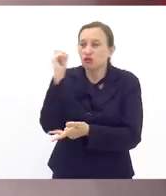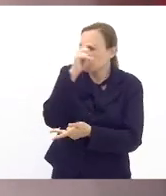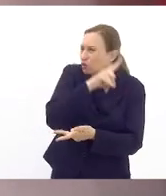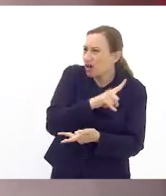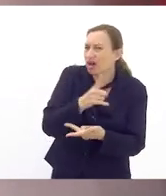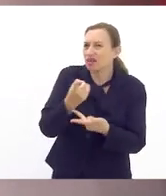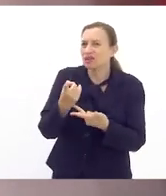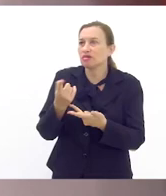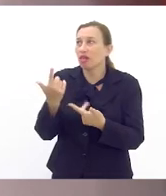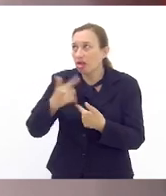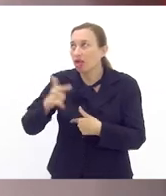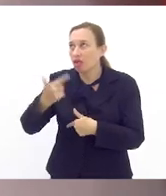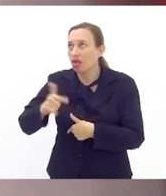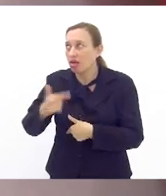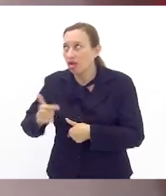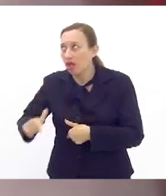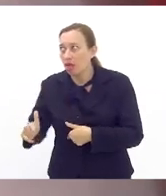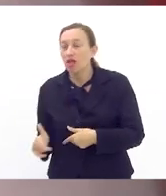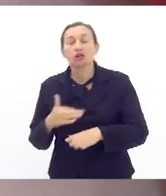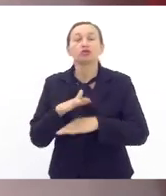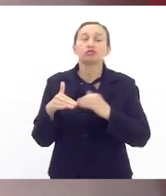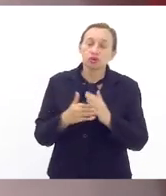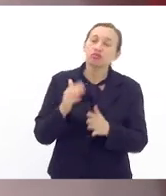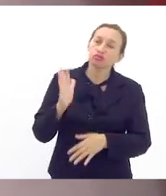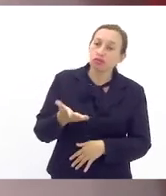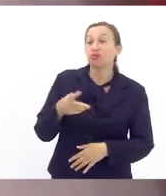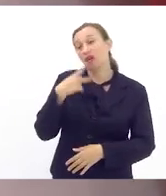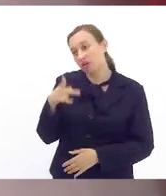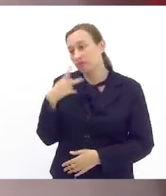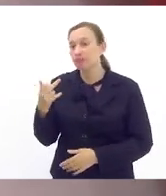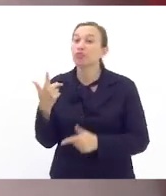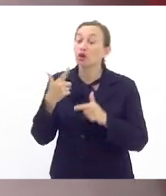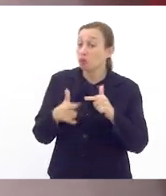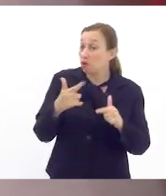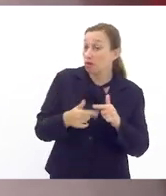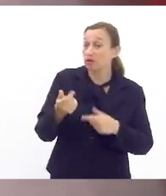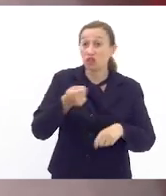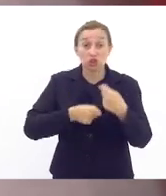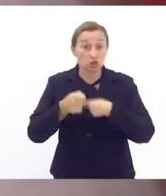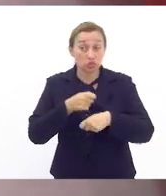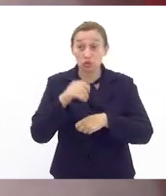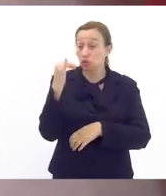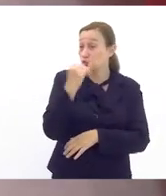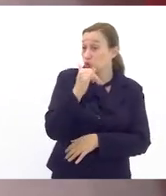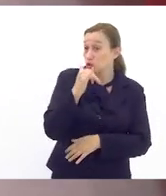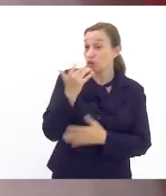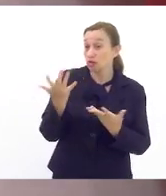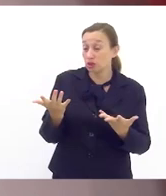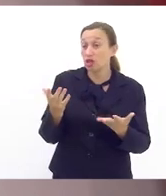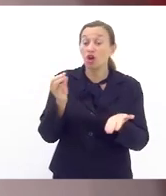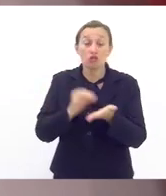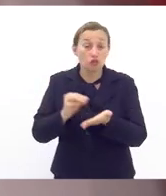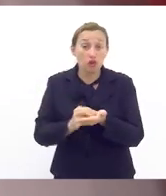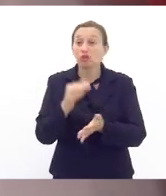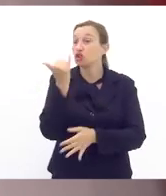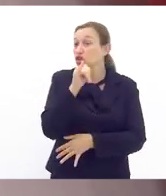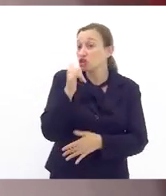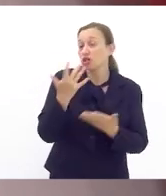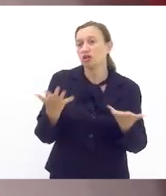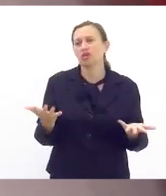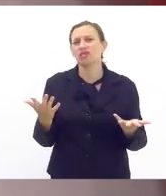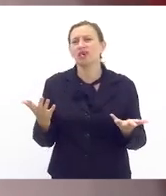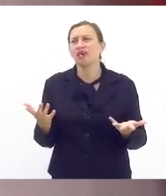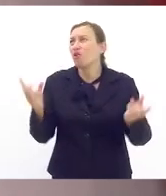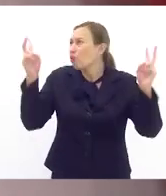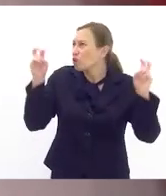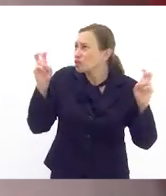eu vou continuar repetindo coisas que todos já falaram o problema na economia nas regiões por falta de energia é